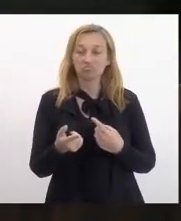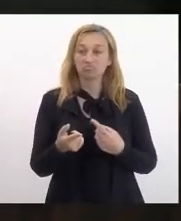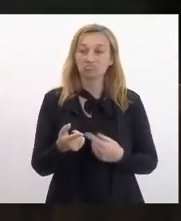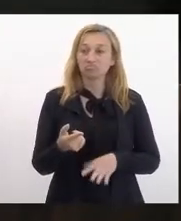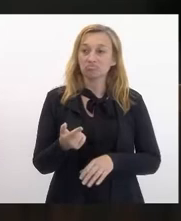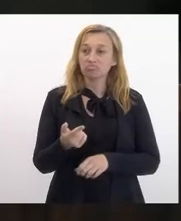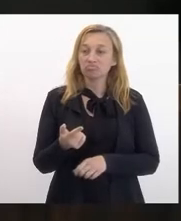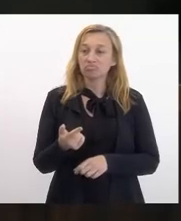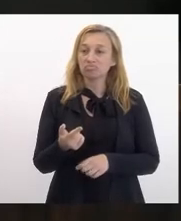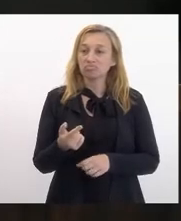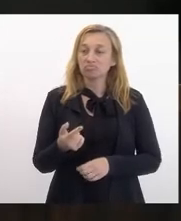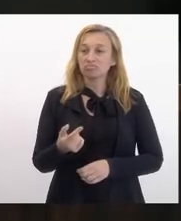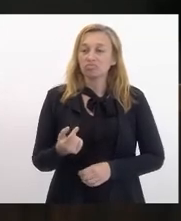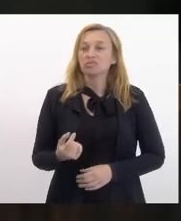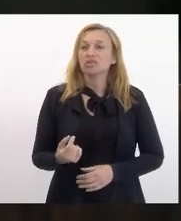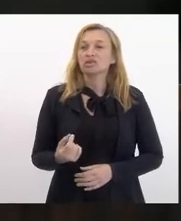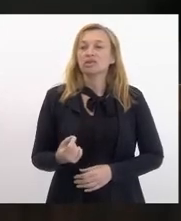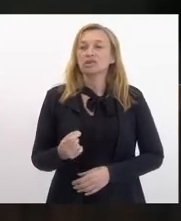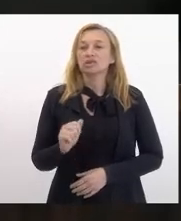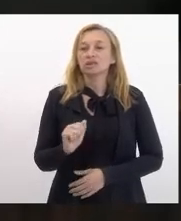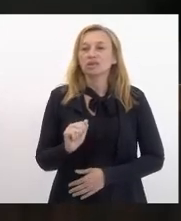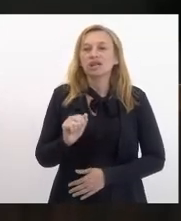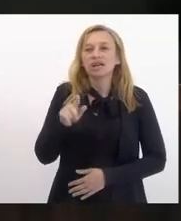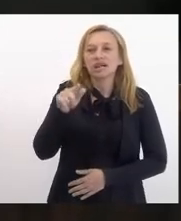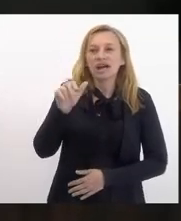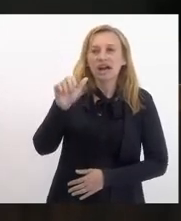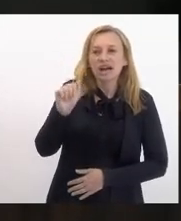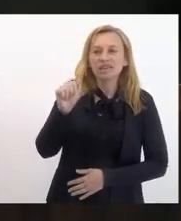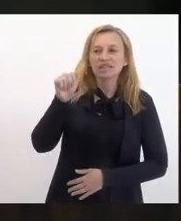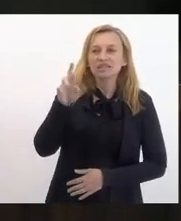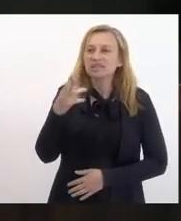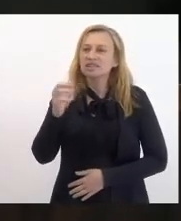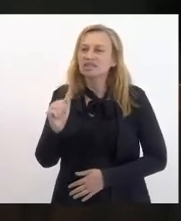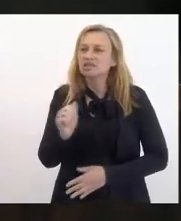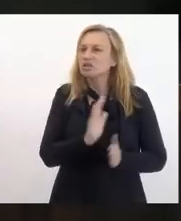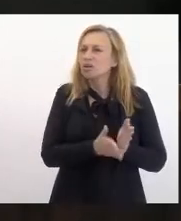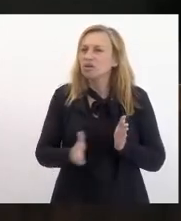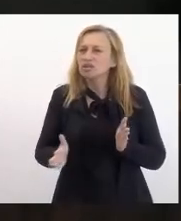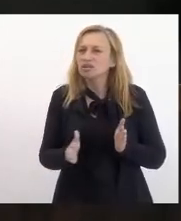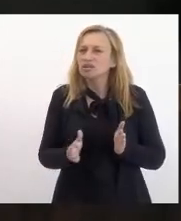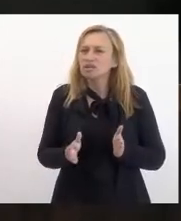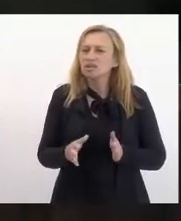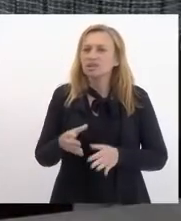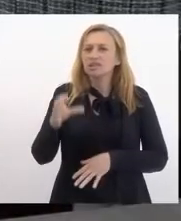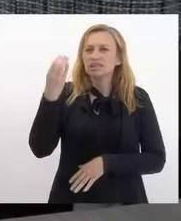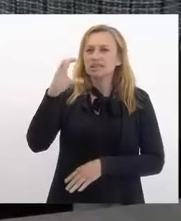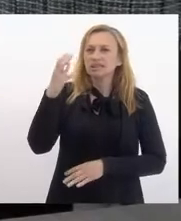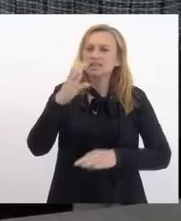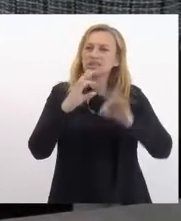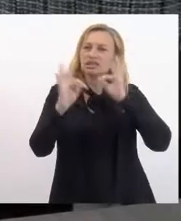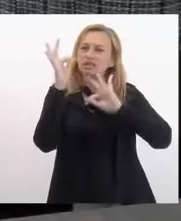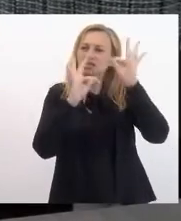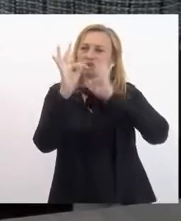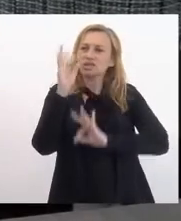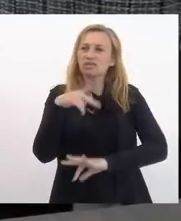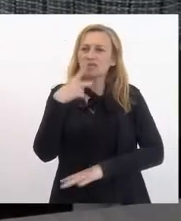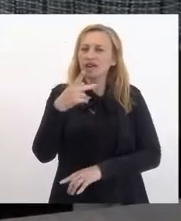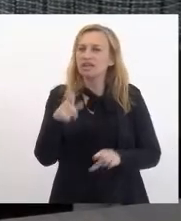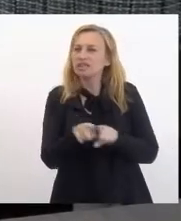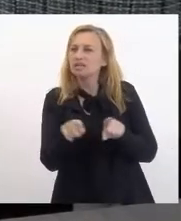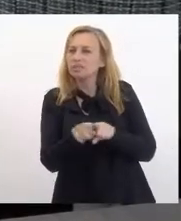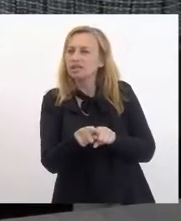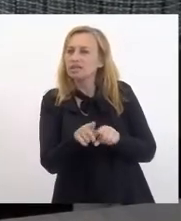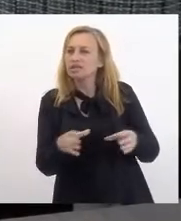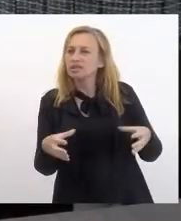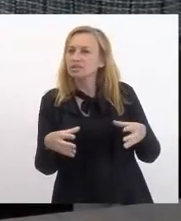a autora do projeto, Adriana Baltazar. Questão de ordem, questão de ordem. Questão de ordem. A Comissão de Ciência e Tecnologia tem que emitir parecer nesse projeto. Pois